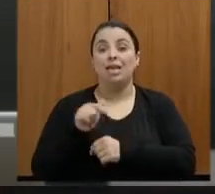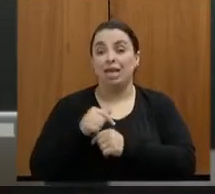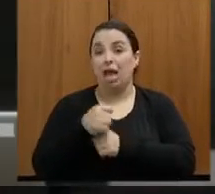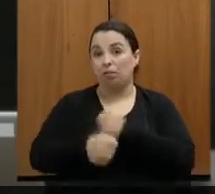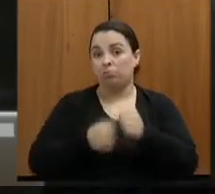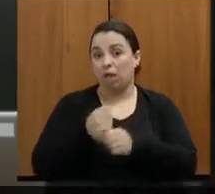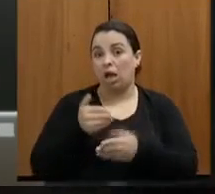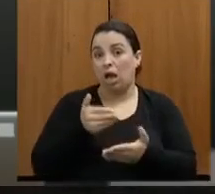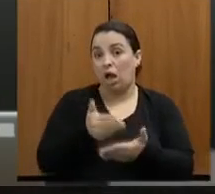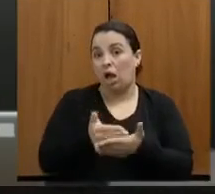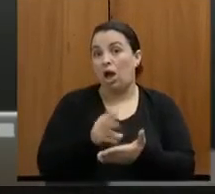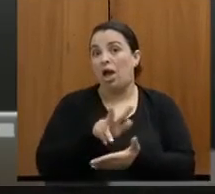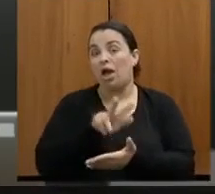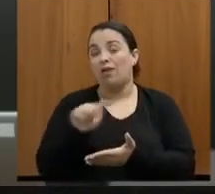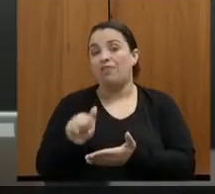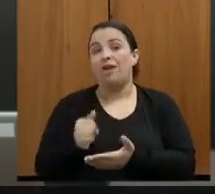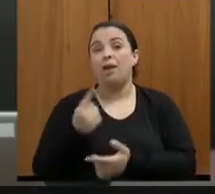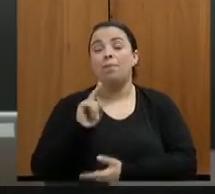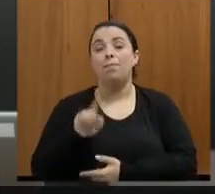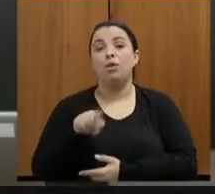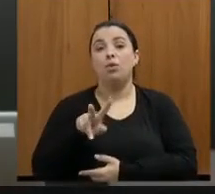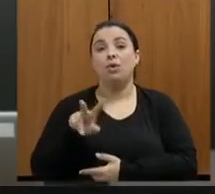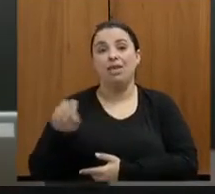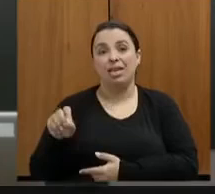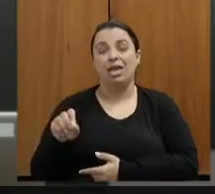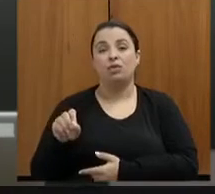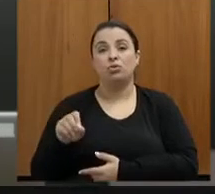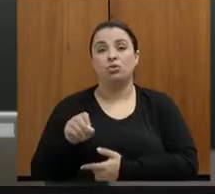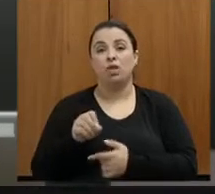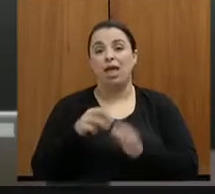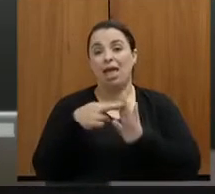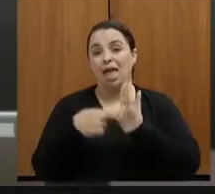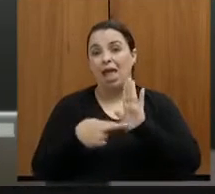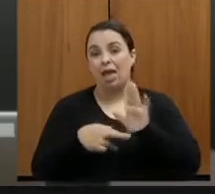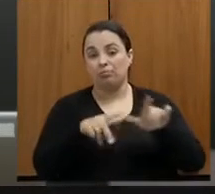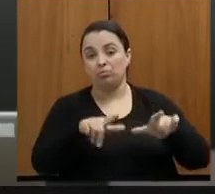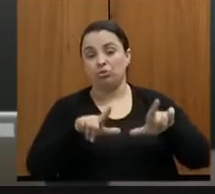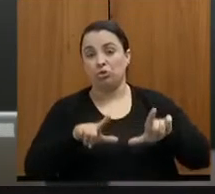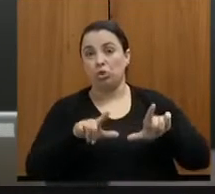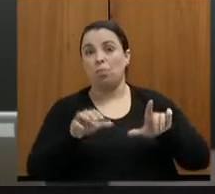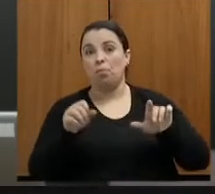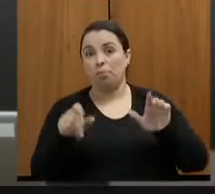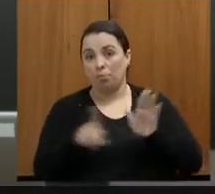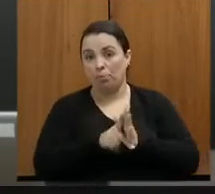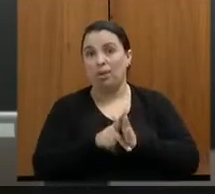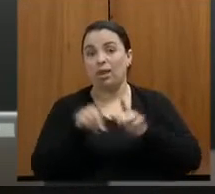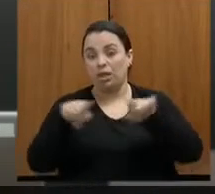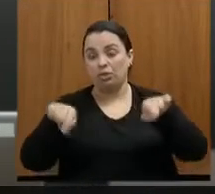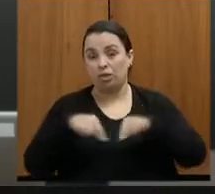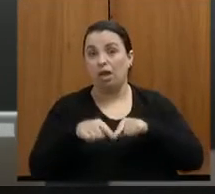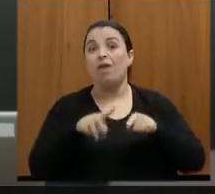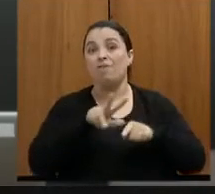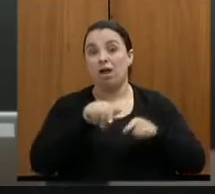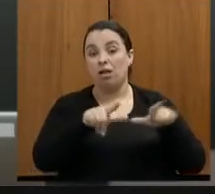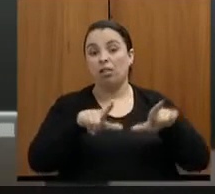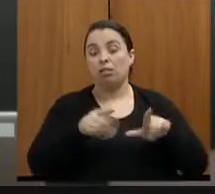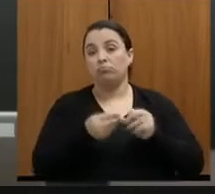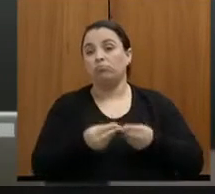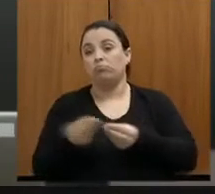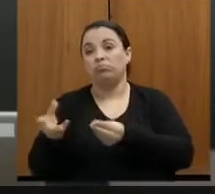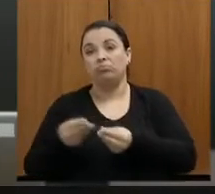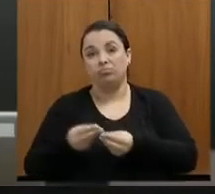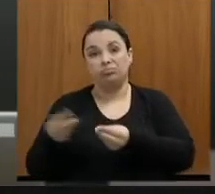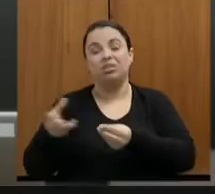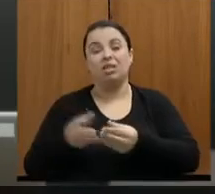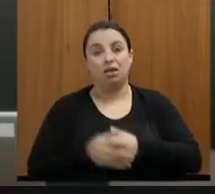títulos. E a regularização fundiária é uma